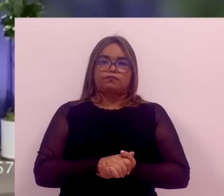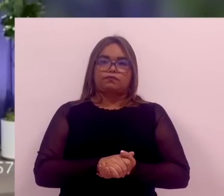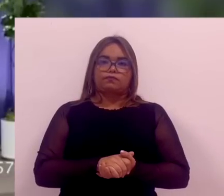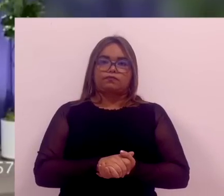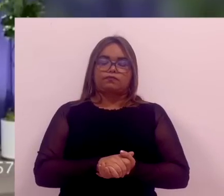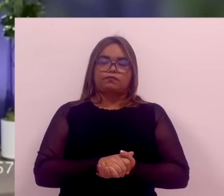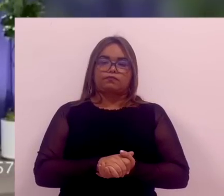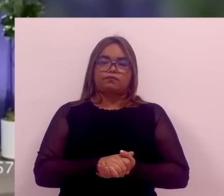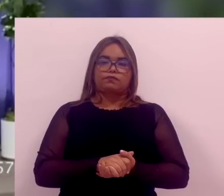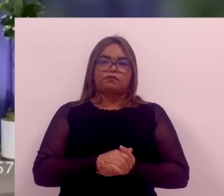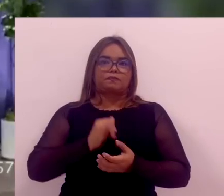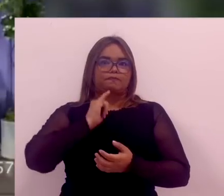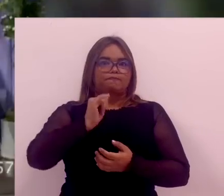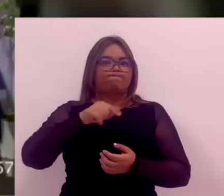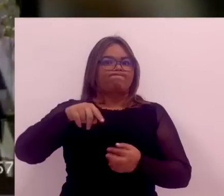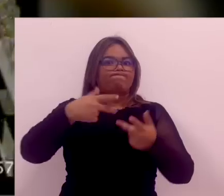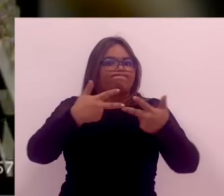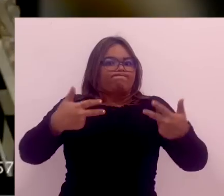isso.